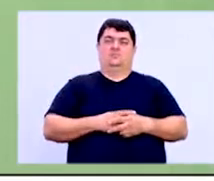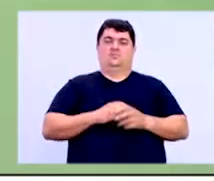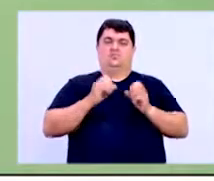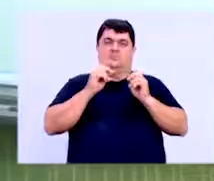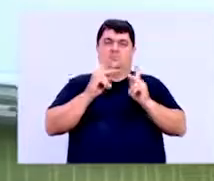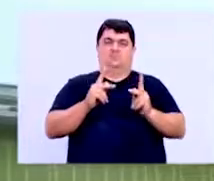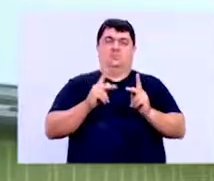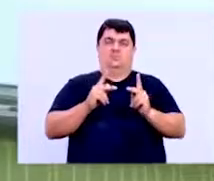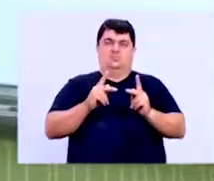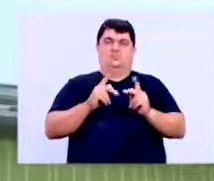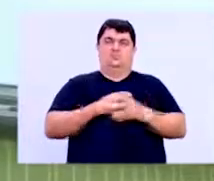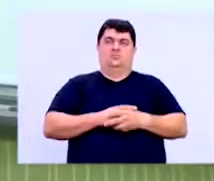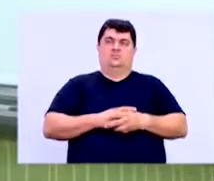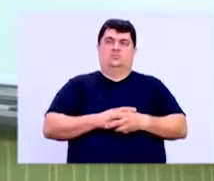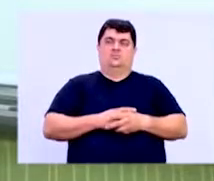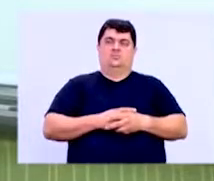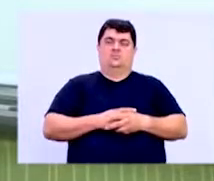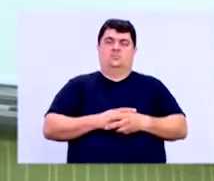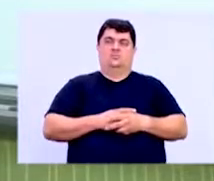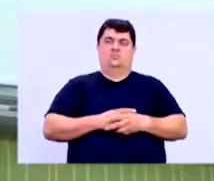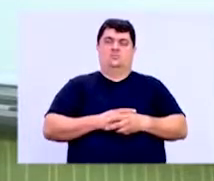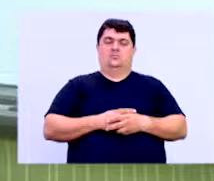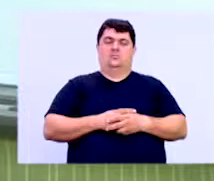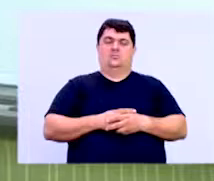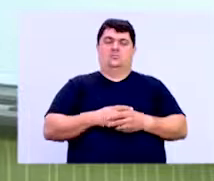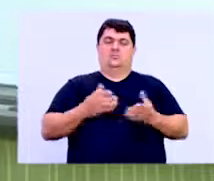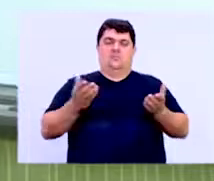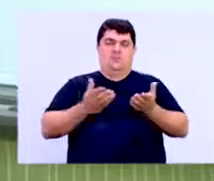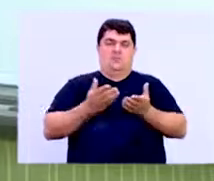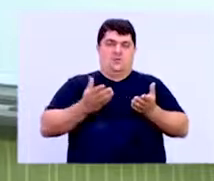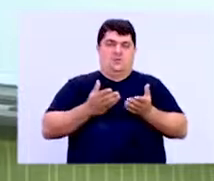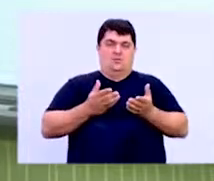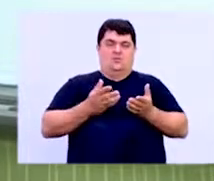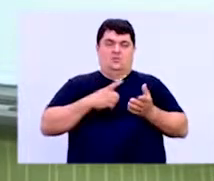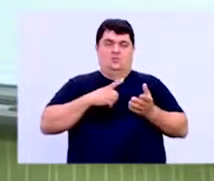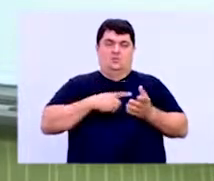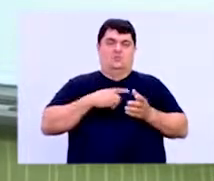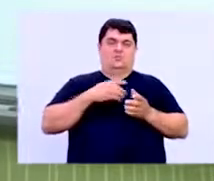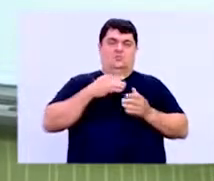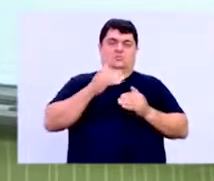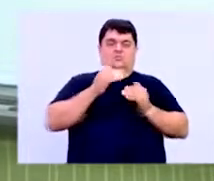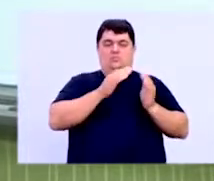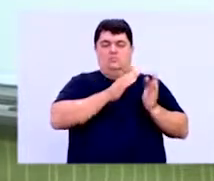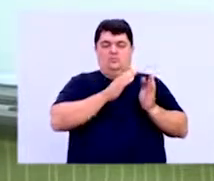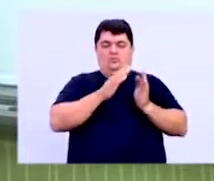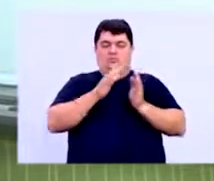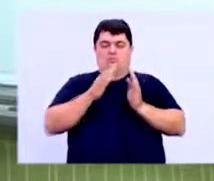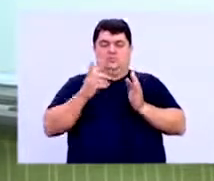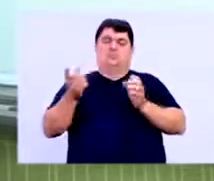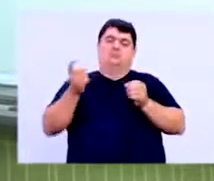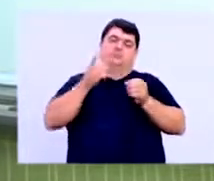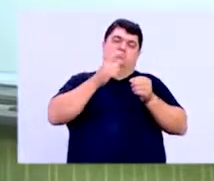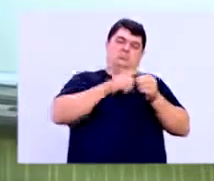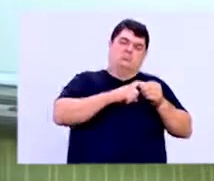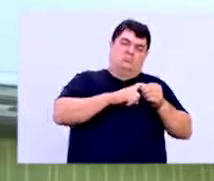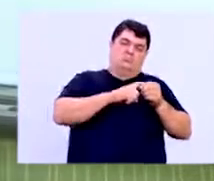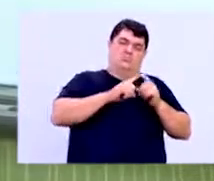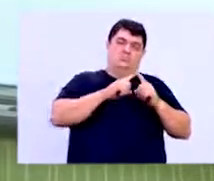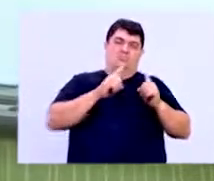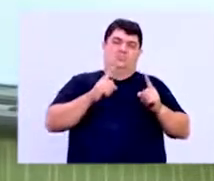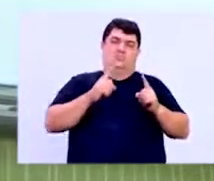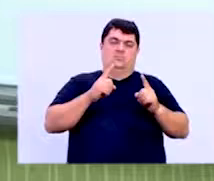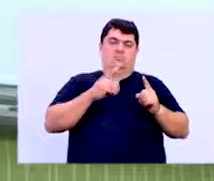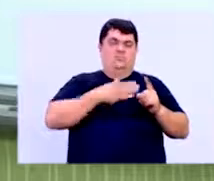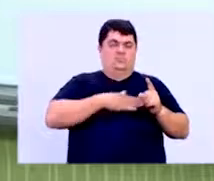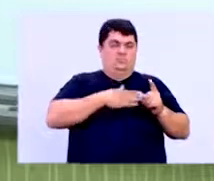Certo, aluno? É isso. Hoje a gente levou mais compassado, deu tempo da gente rever, mas não basta